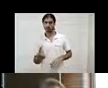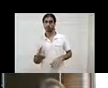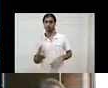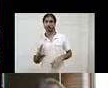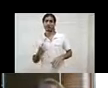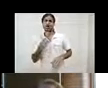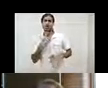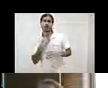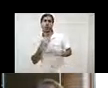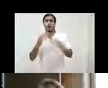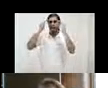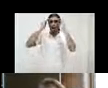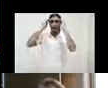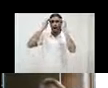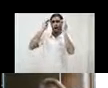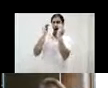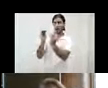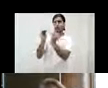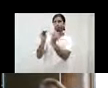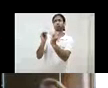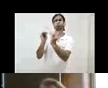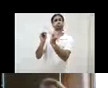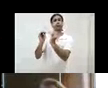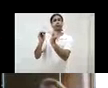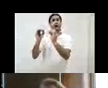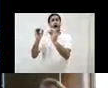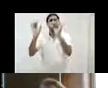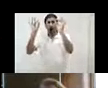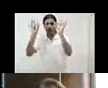especificidades das ciências humanas e das ciências sociais.